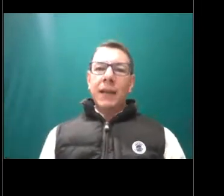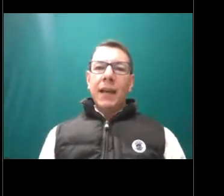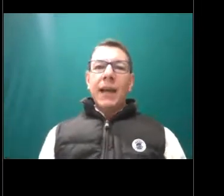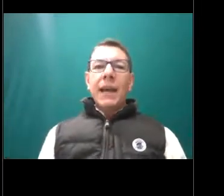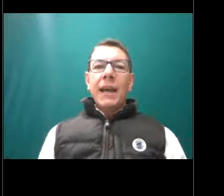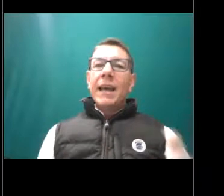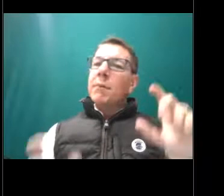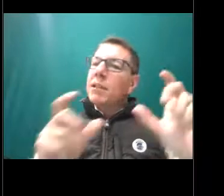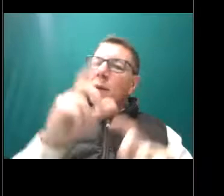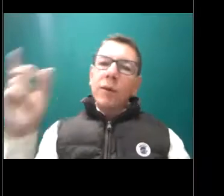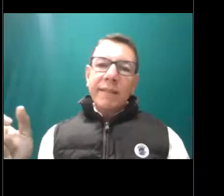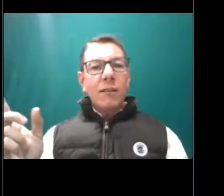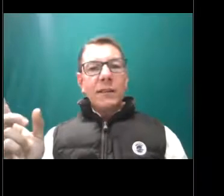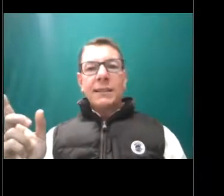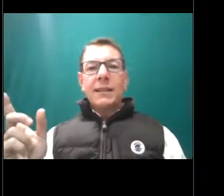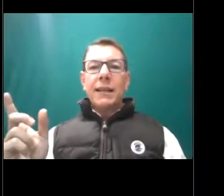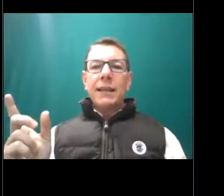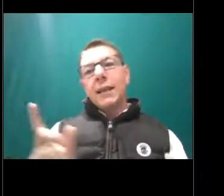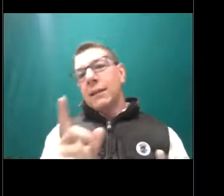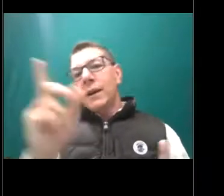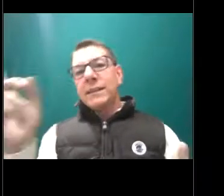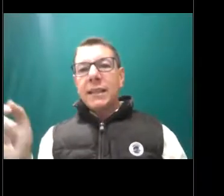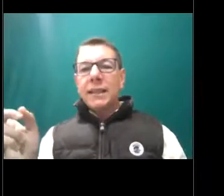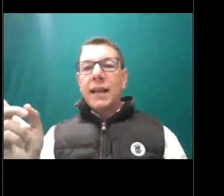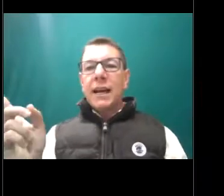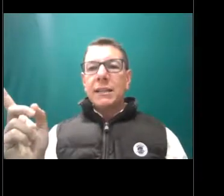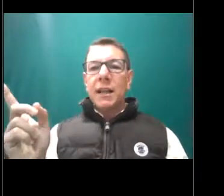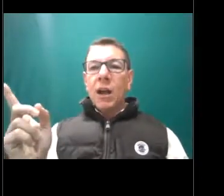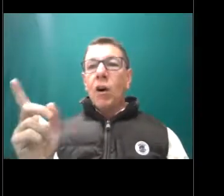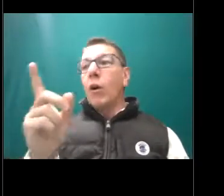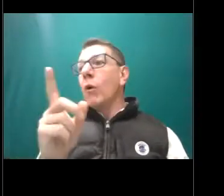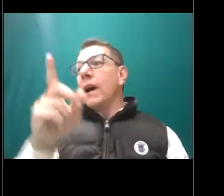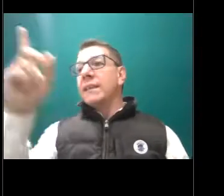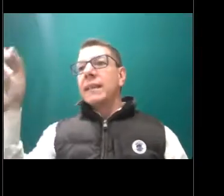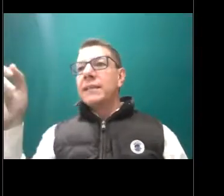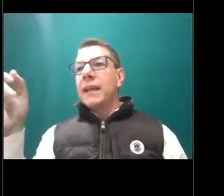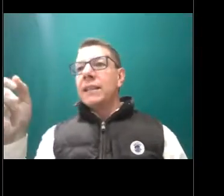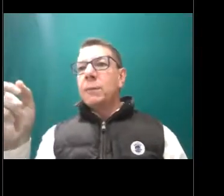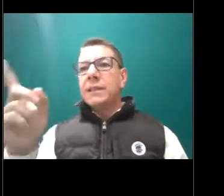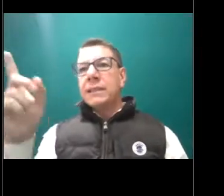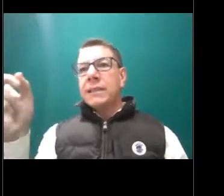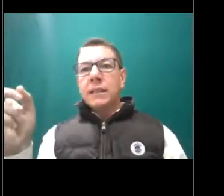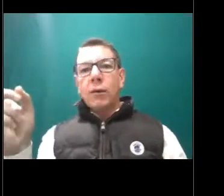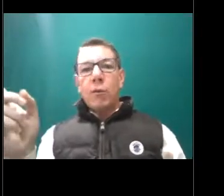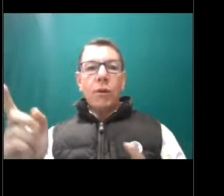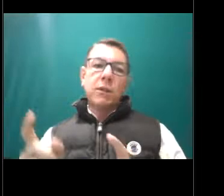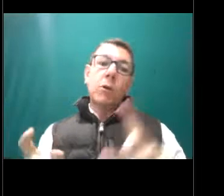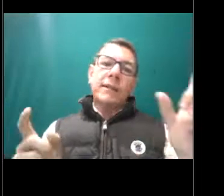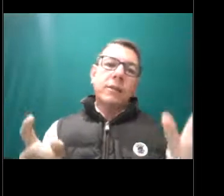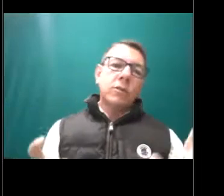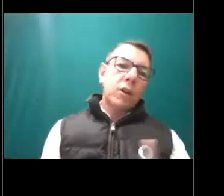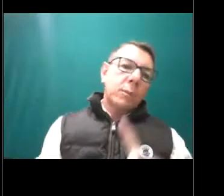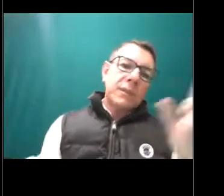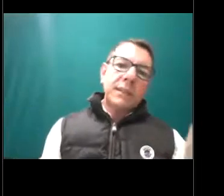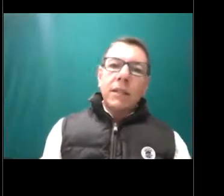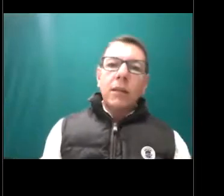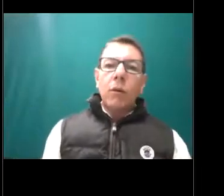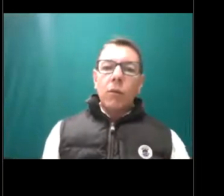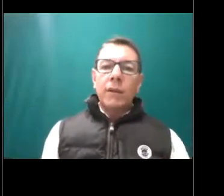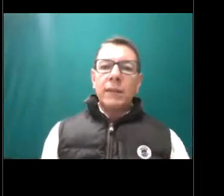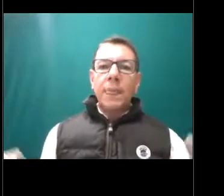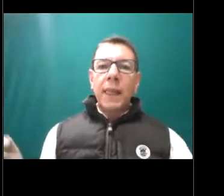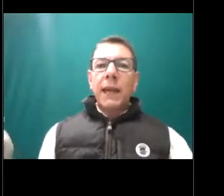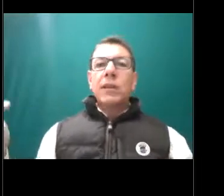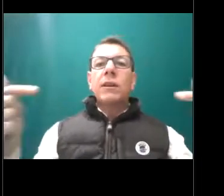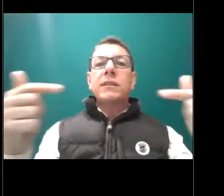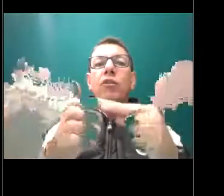do silo. E a mesma coisa vai acontecer ali no S da silagem. Oh, o S da silagem precisa de tal coisa, ou o S do solo precisa de